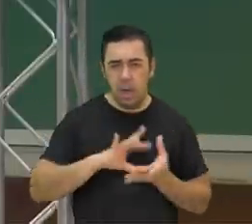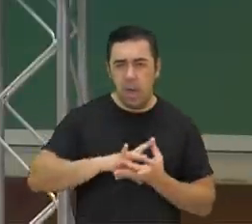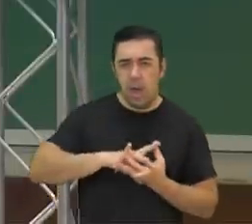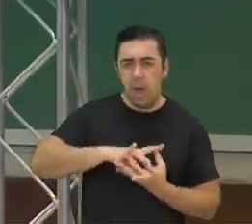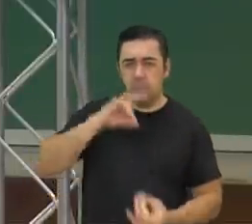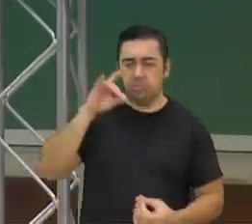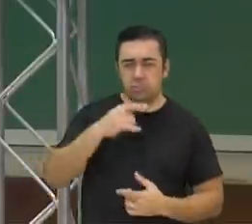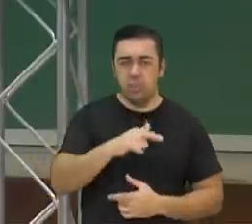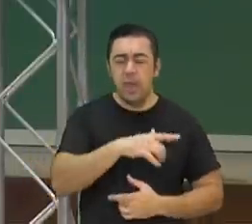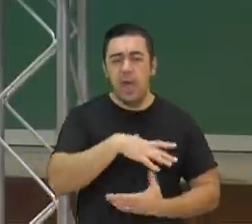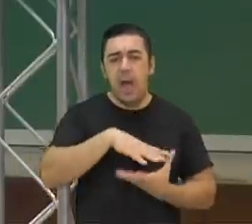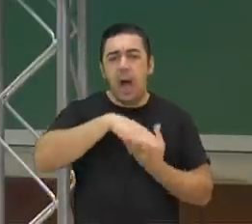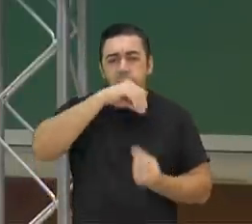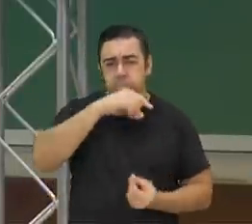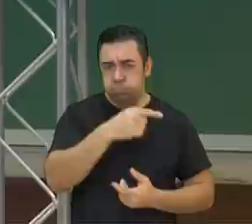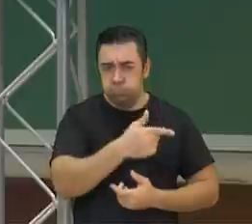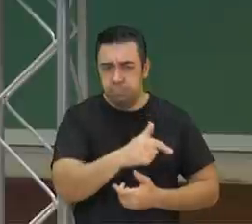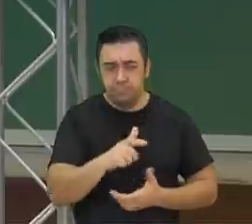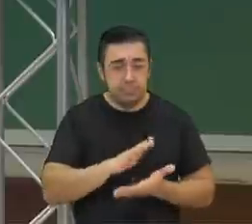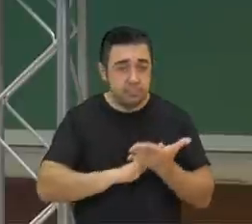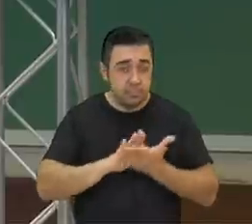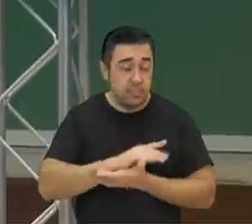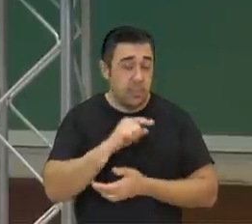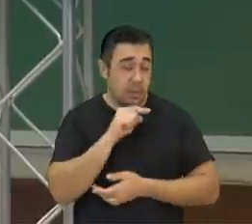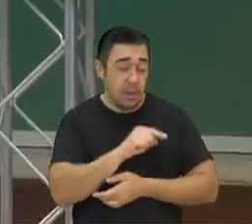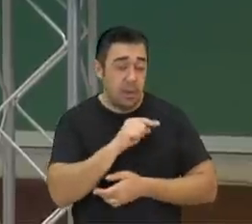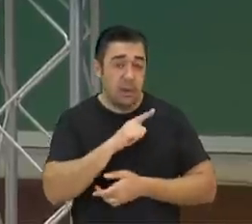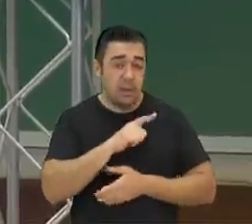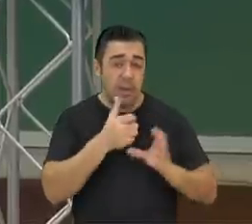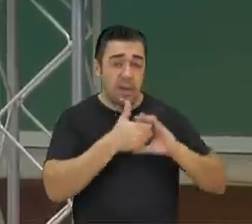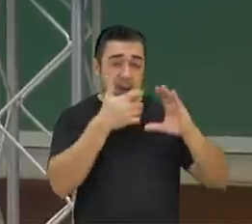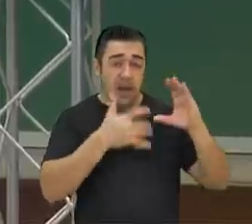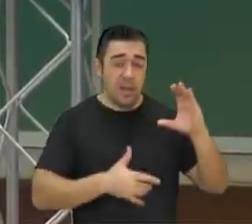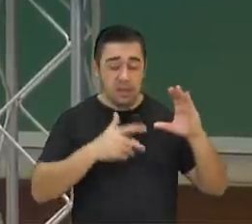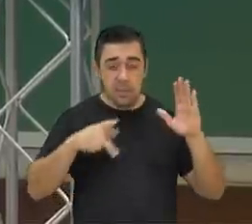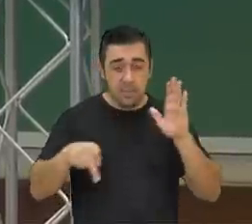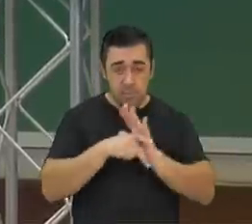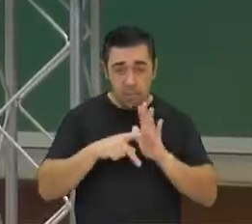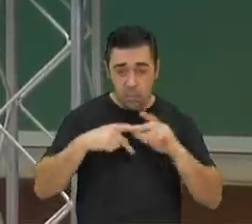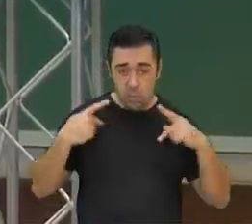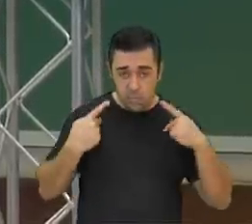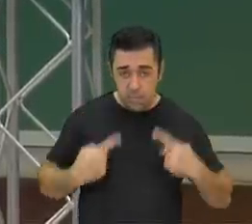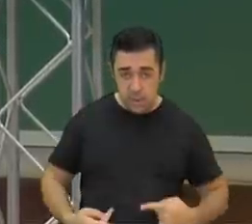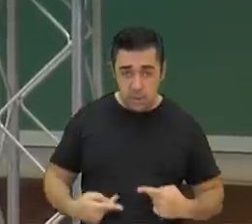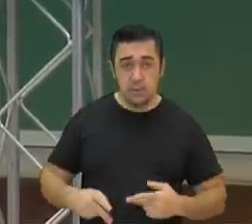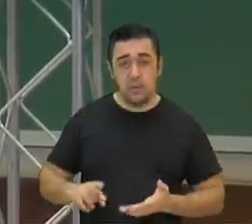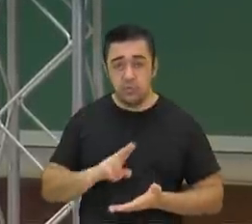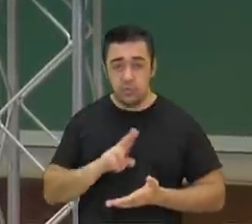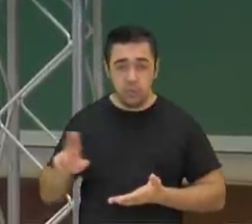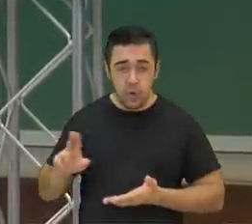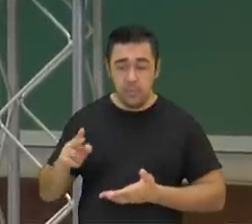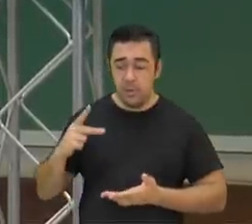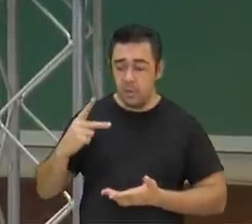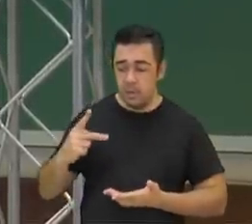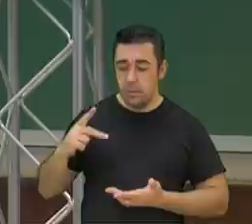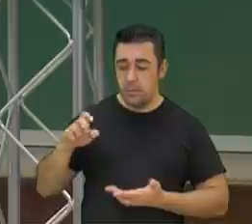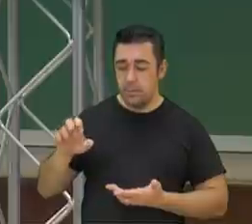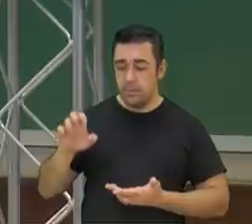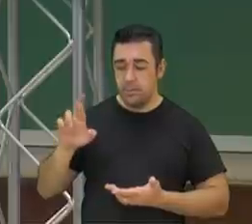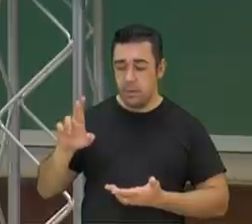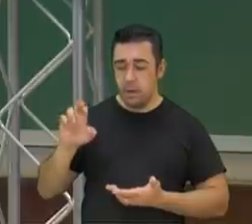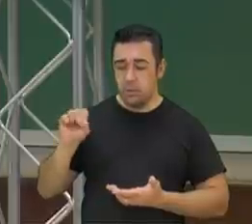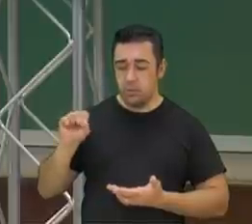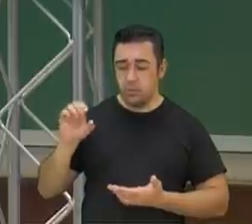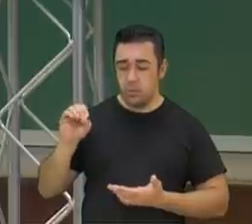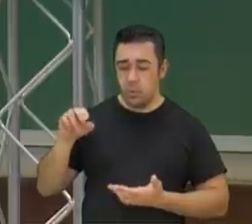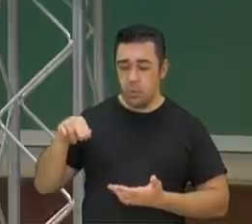ânima, não têm alma. Né? Mas quando a gente atribui características para seres, para objetos inanimados, características que são de pessoas, a